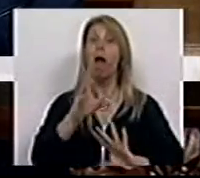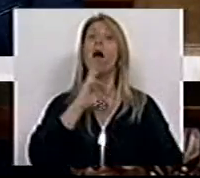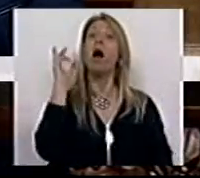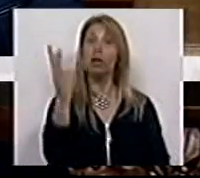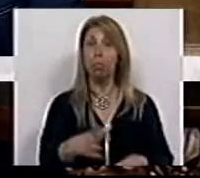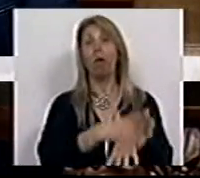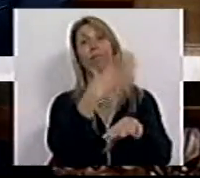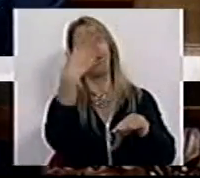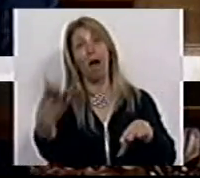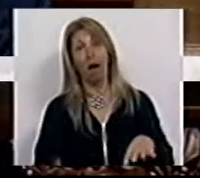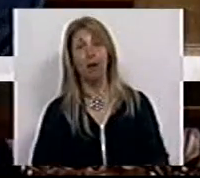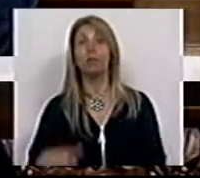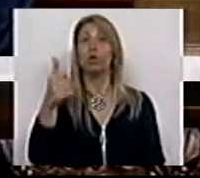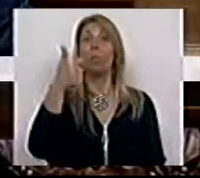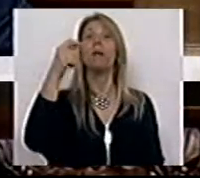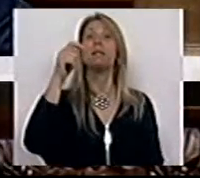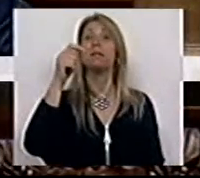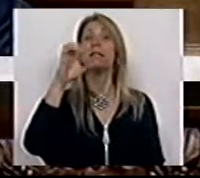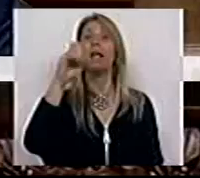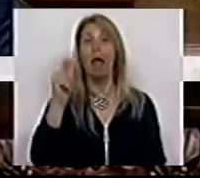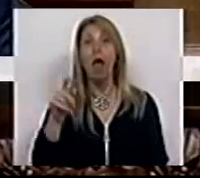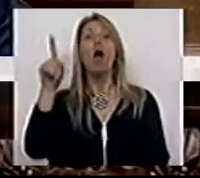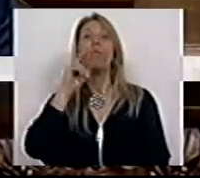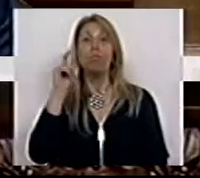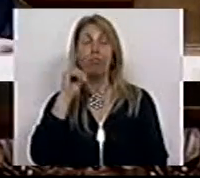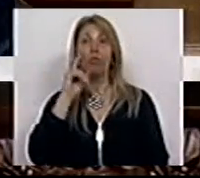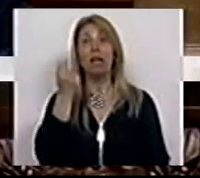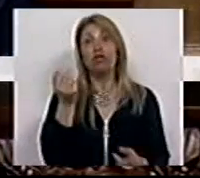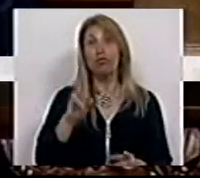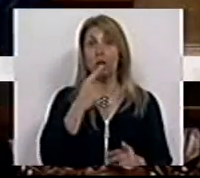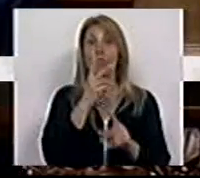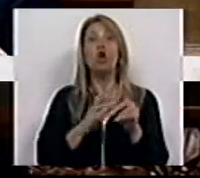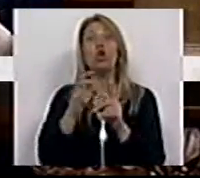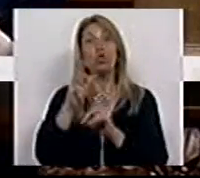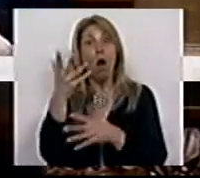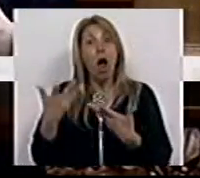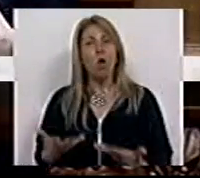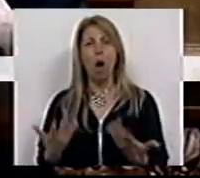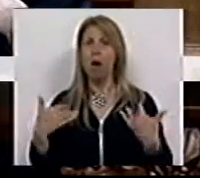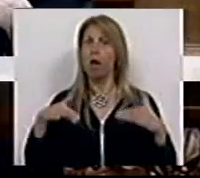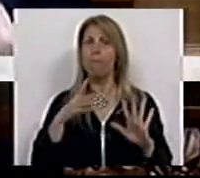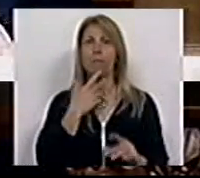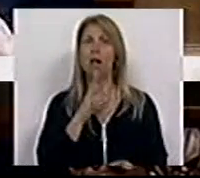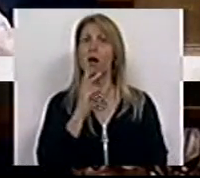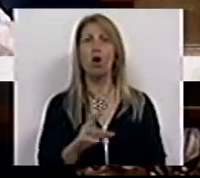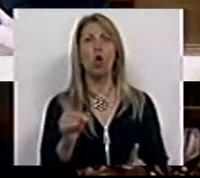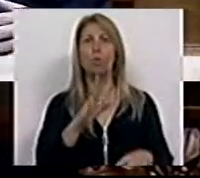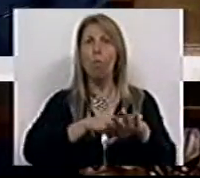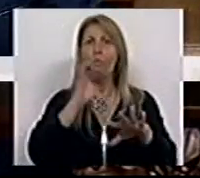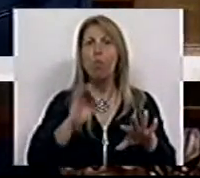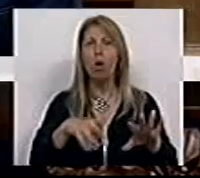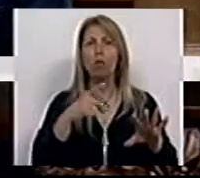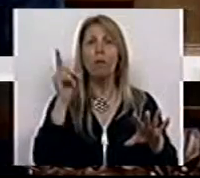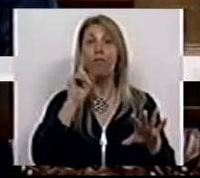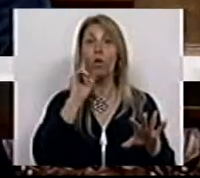do BCE protege a estabilidade das taxas de juros atuais, mas não responde ao peso da dívida acumulada e